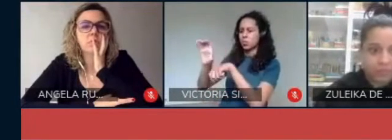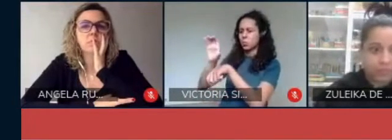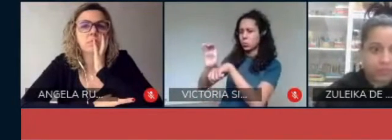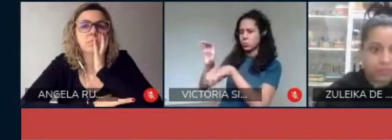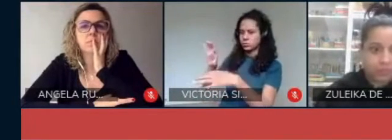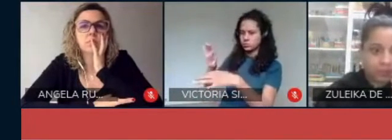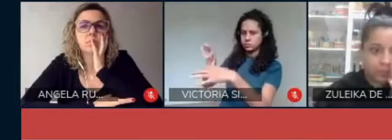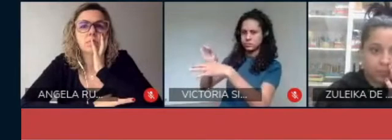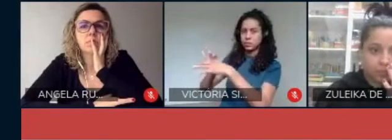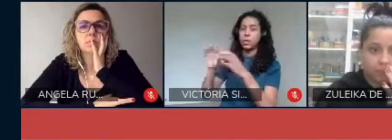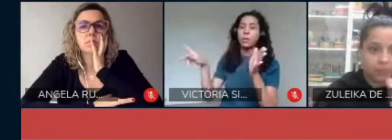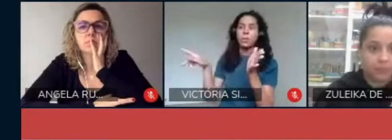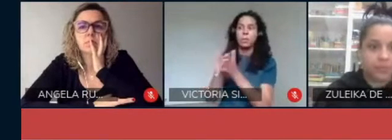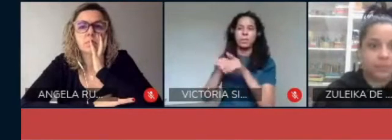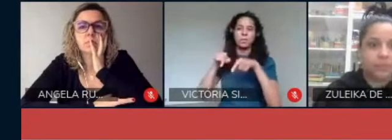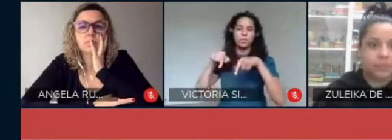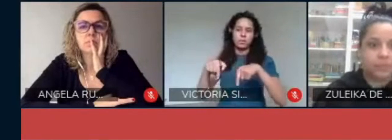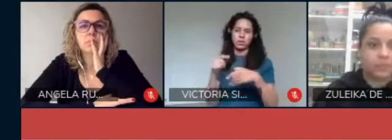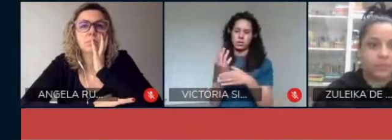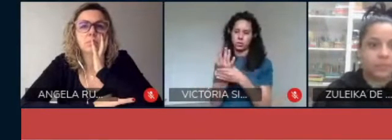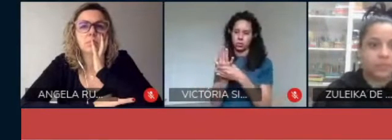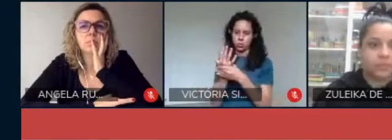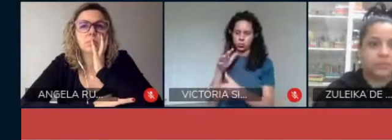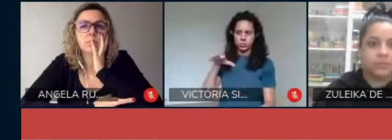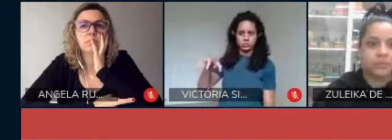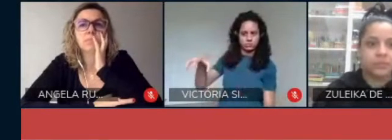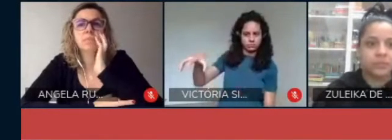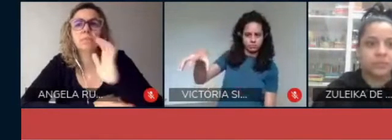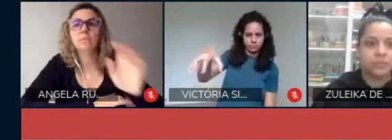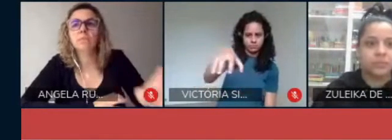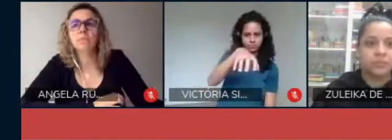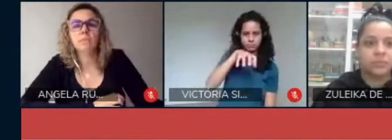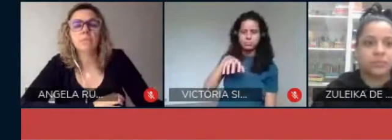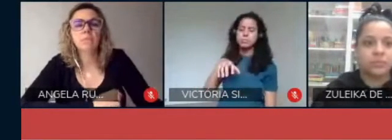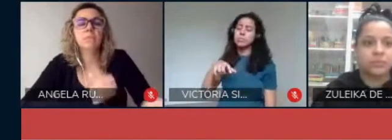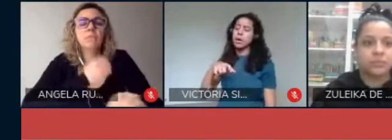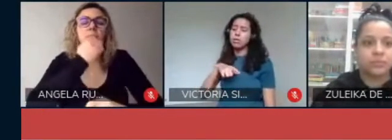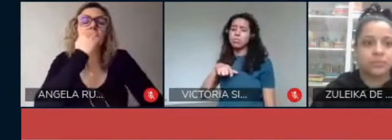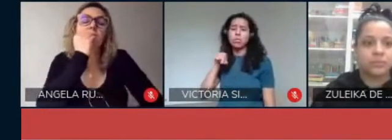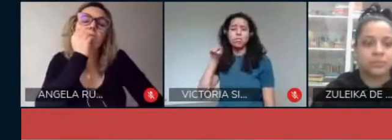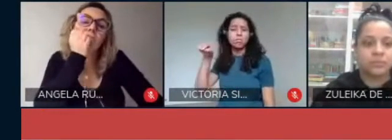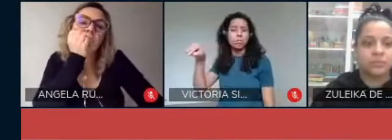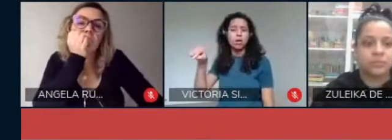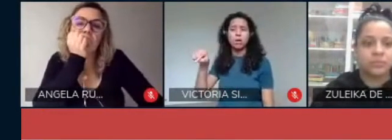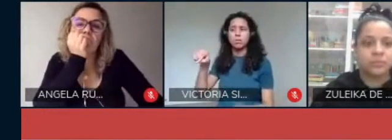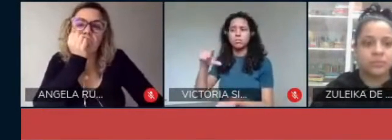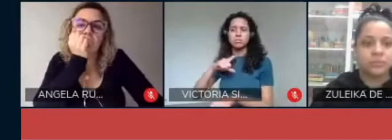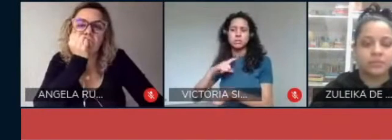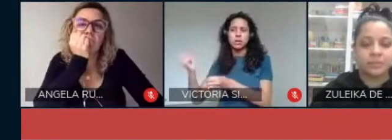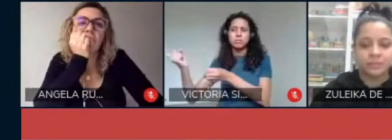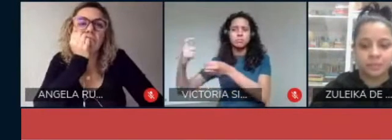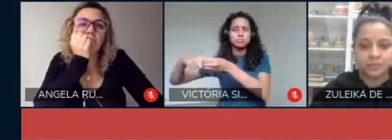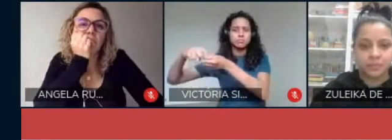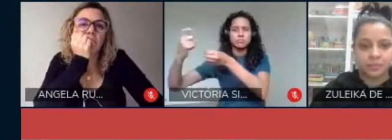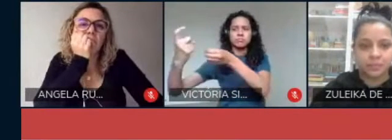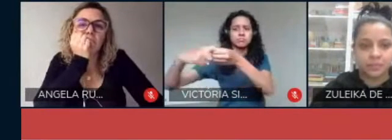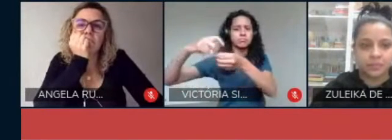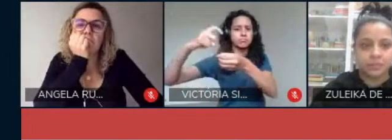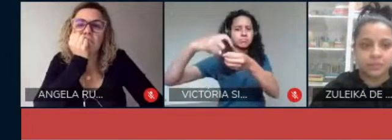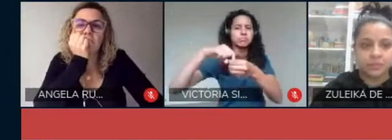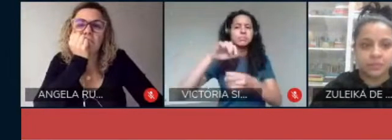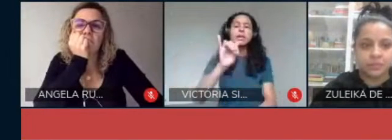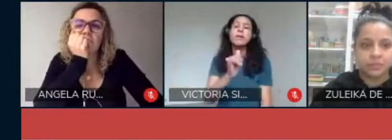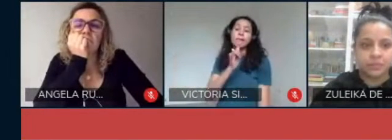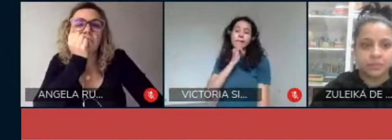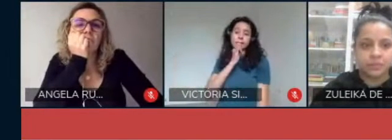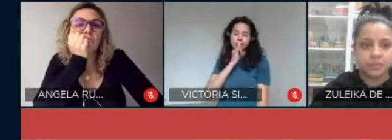da URGS, lembrando, né? E conforme a especialização temática das unidades é que são subordinadas. Então, a faculdade de